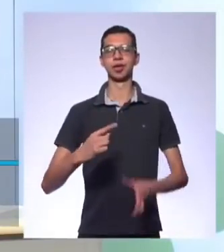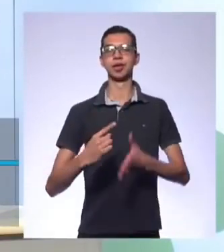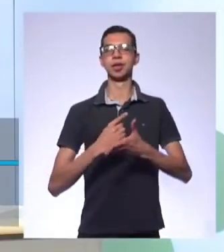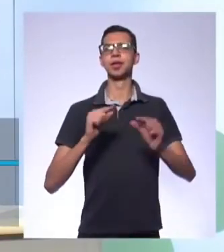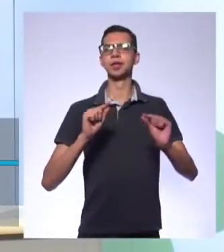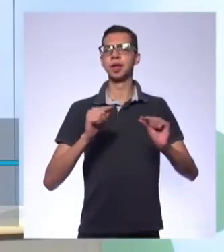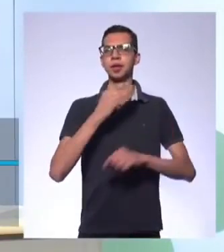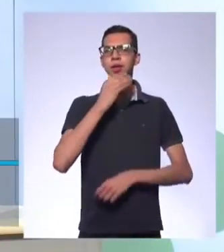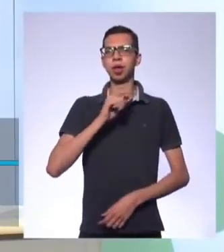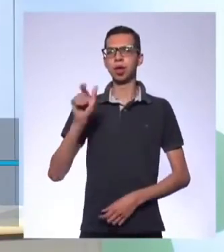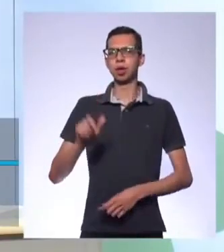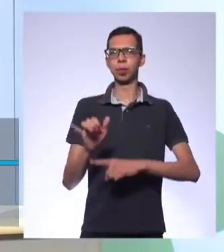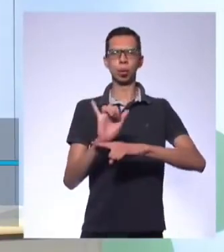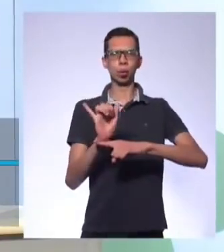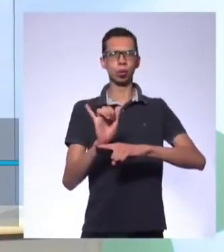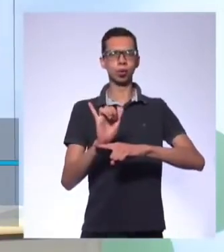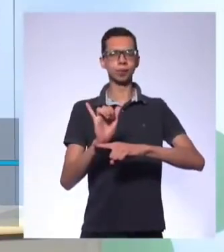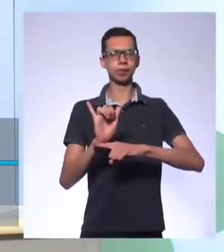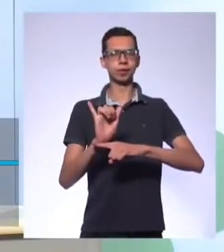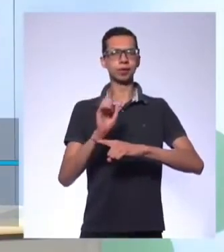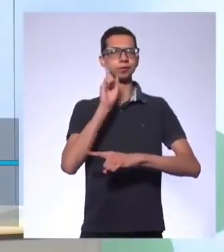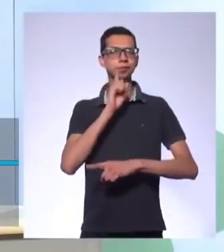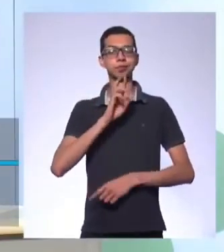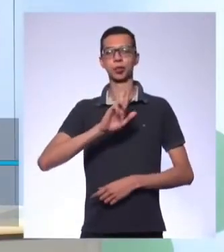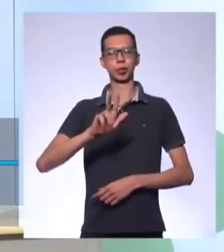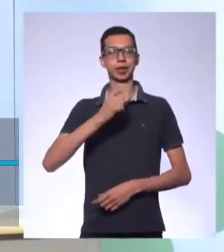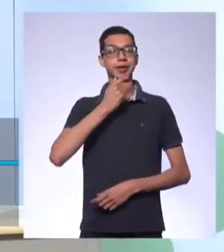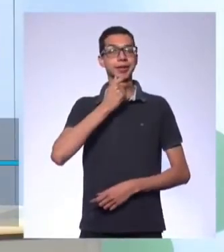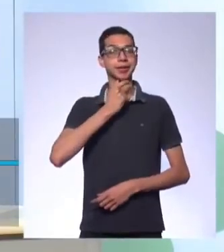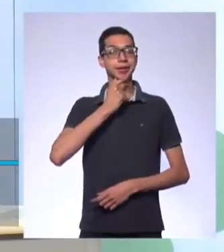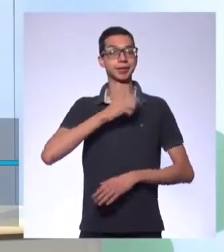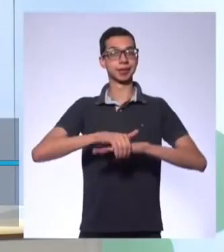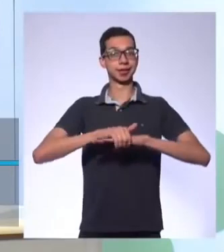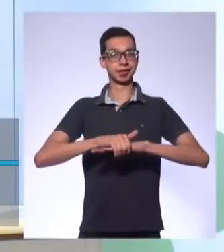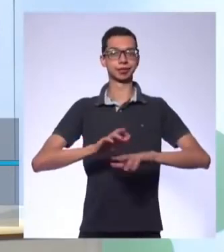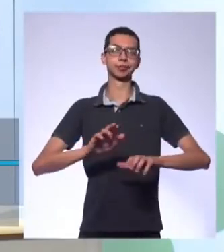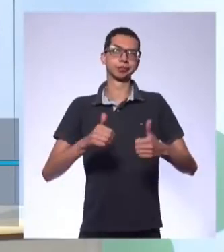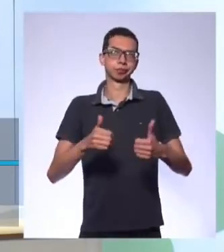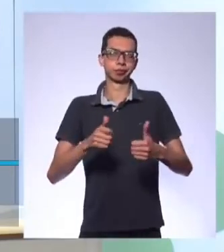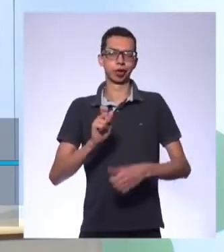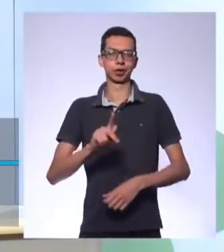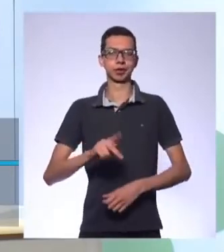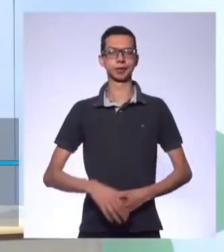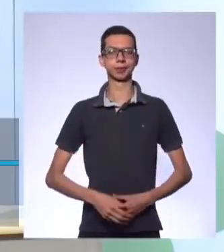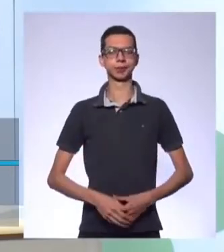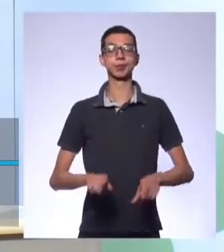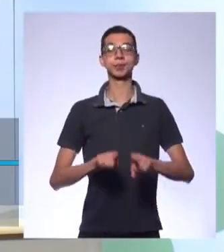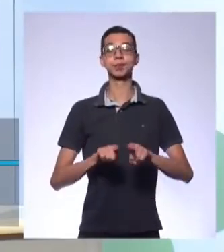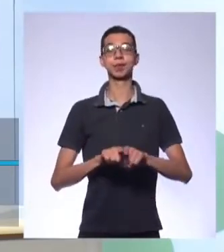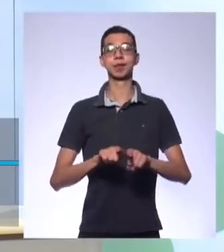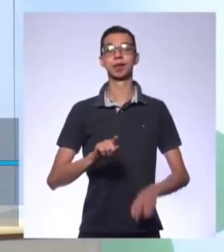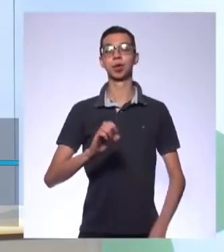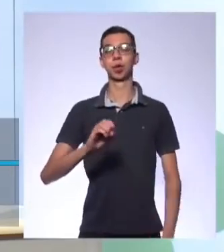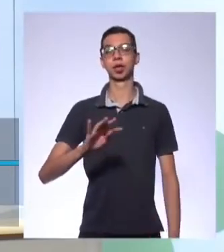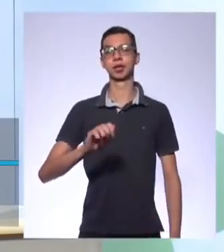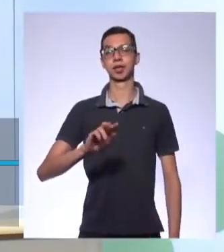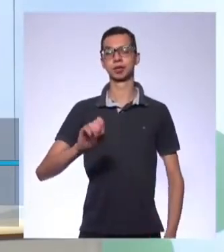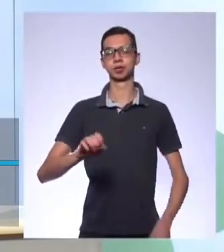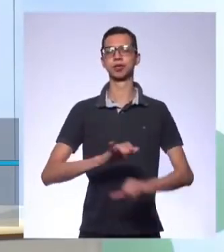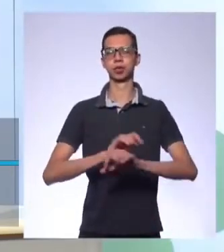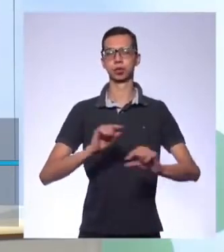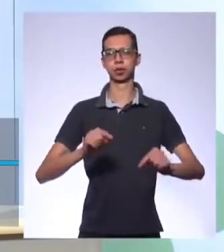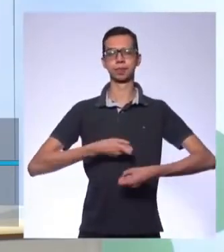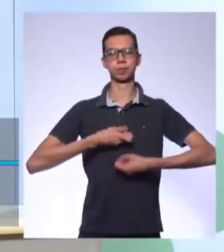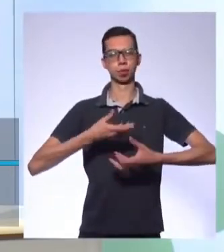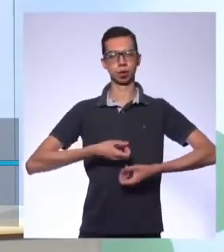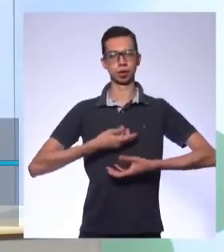youtuber americano. Bom, nem era americano, que era inglês, mas tudo bem. O Otávio disse que ele era um poeta e dramaturgo, certo, né? A Clara